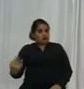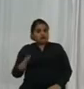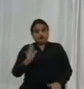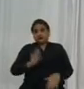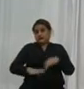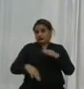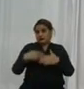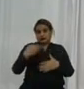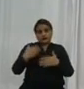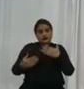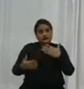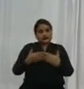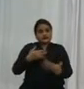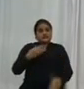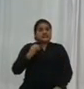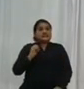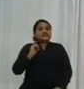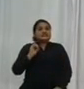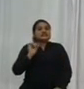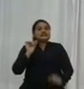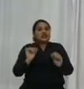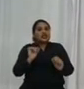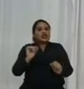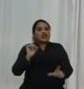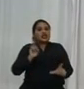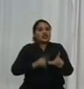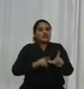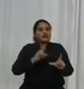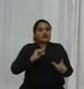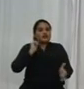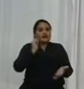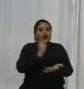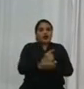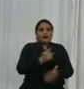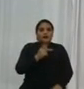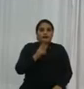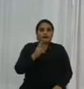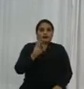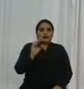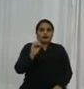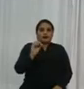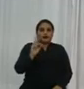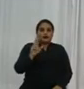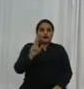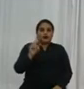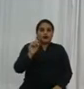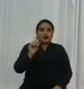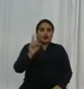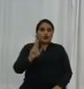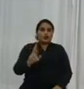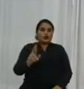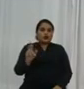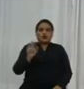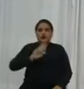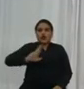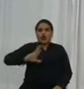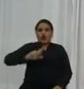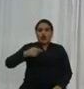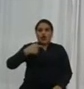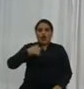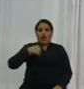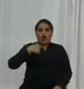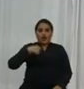Se quem deve e quem tem que pagar ao procurador, não sou eu contribuinte, e sim o município que